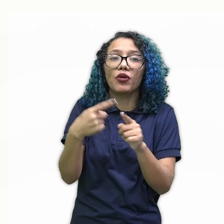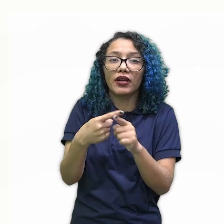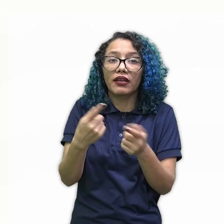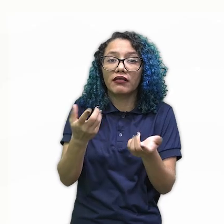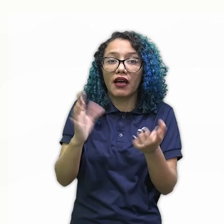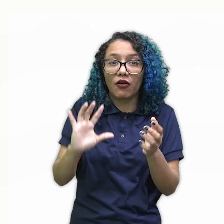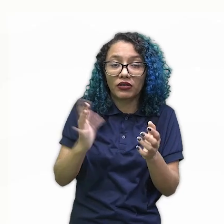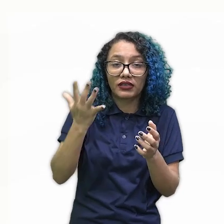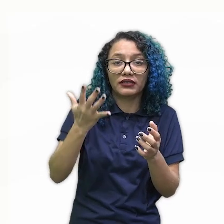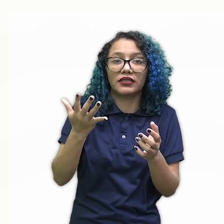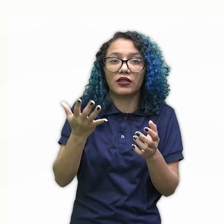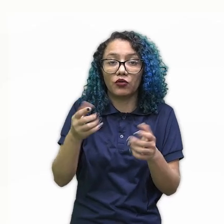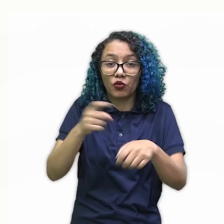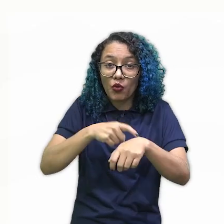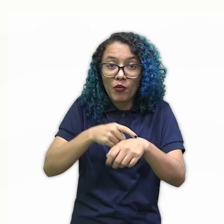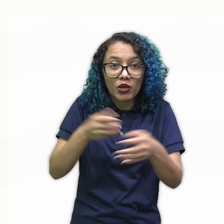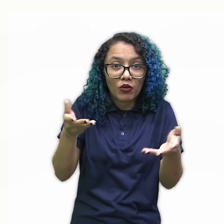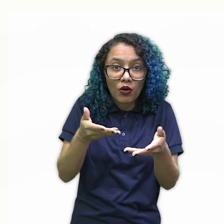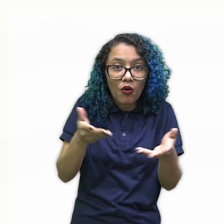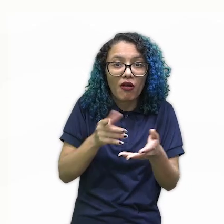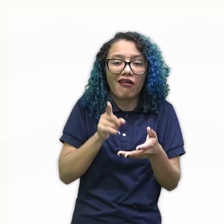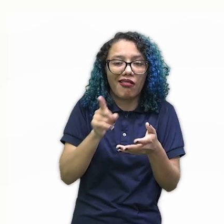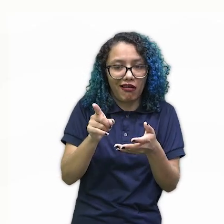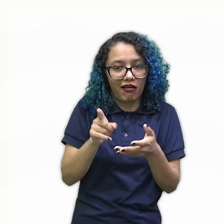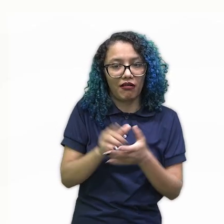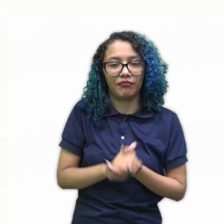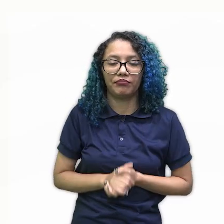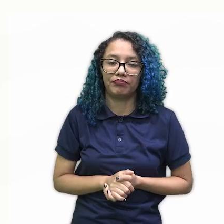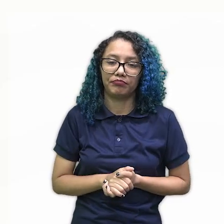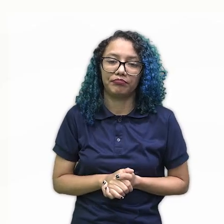were echoing,